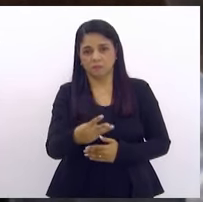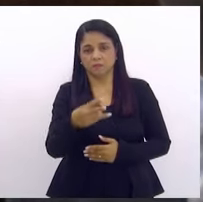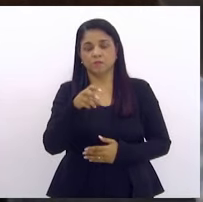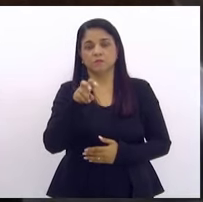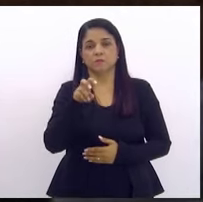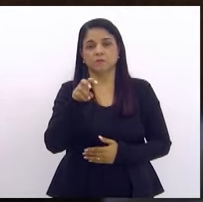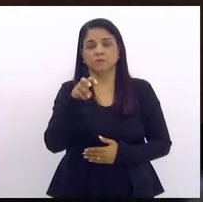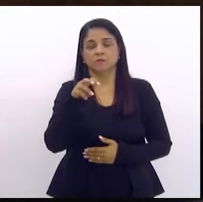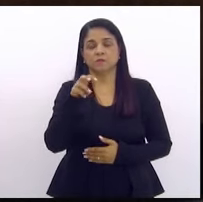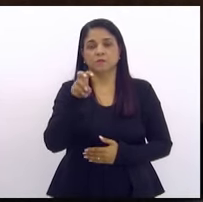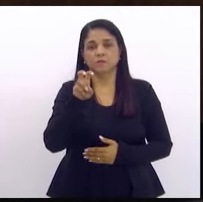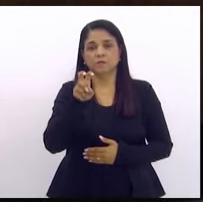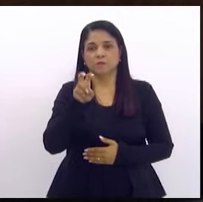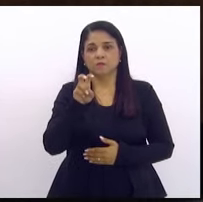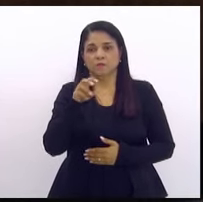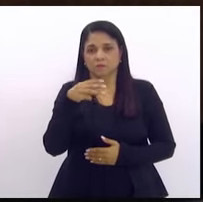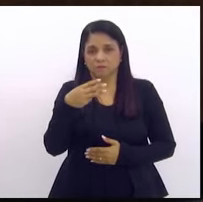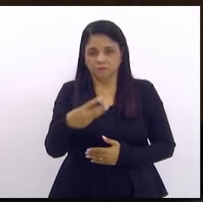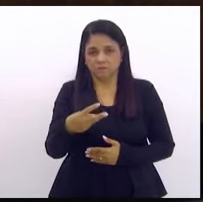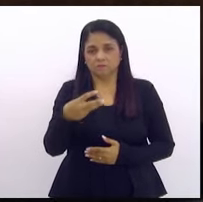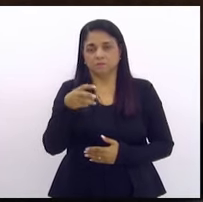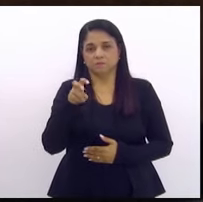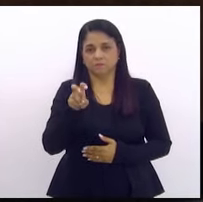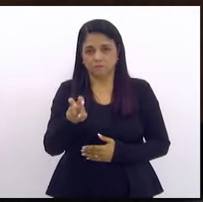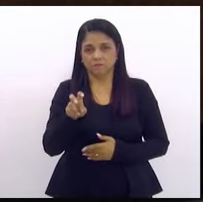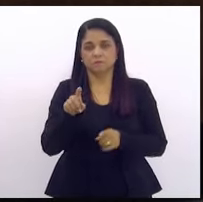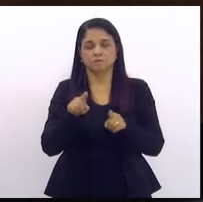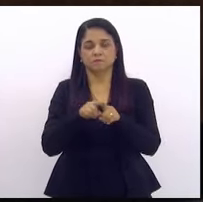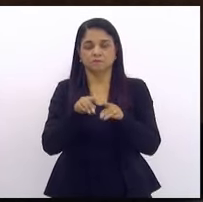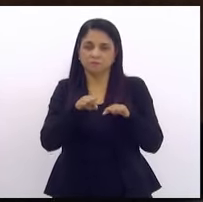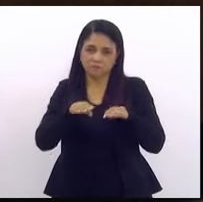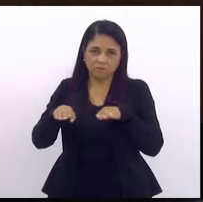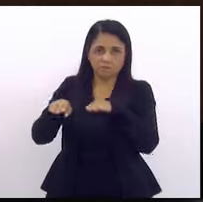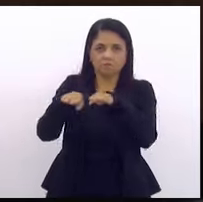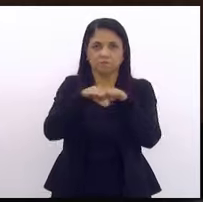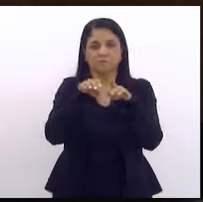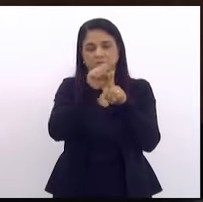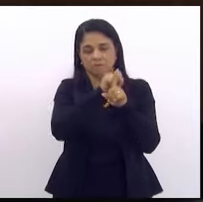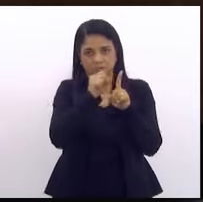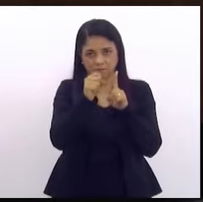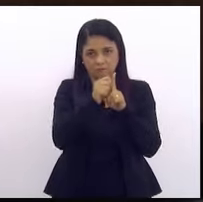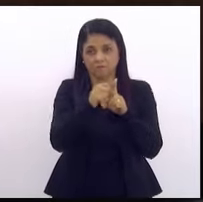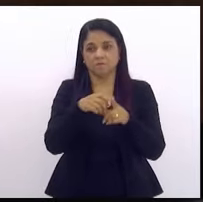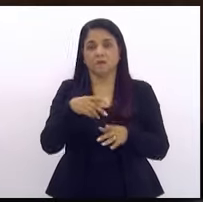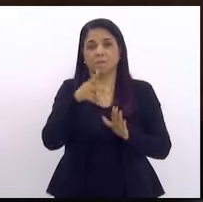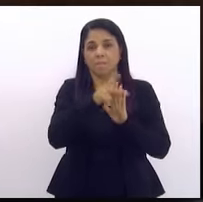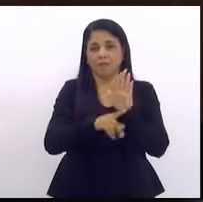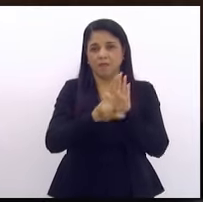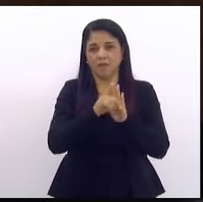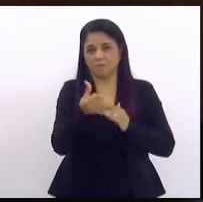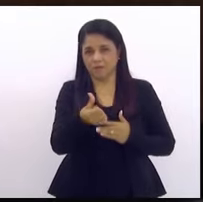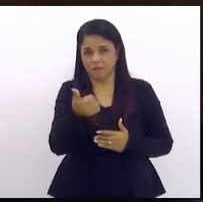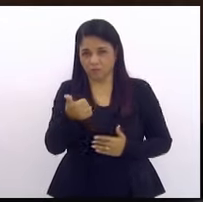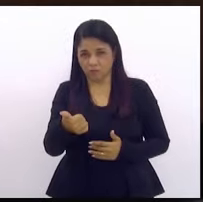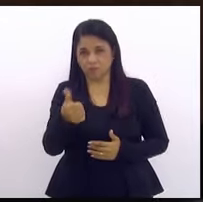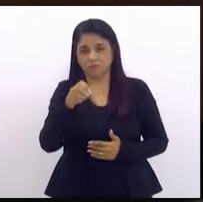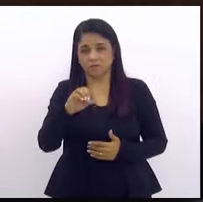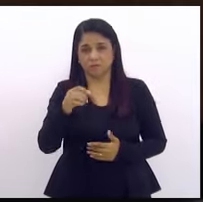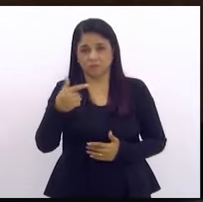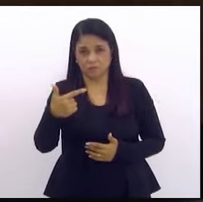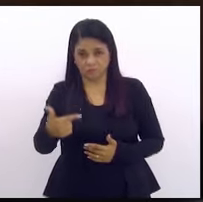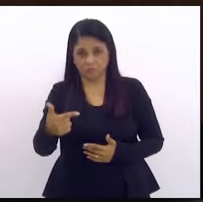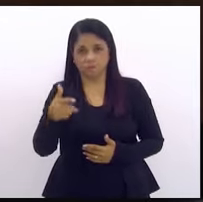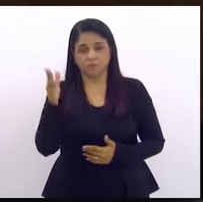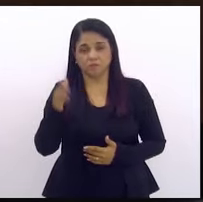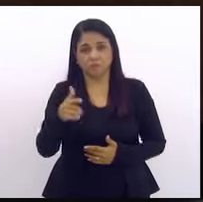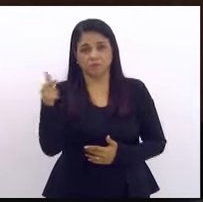3400A, que cuida do plano estadual de promoção da igualdade social, PL 6102, de 22, que é